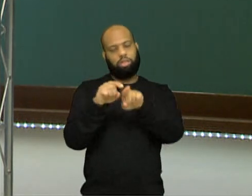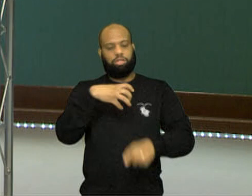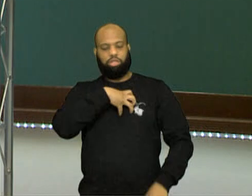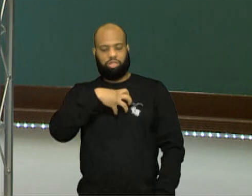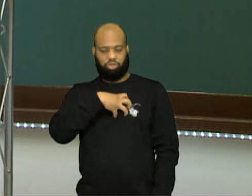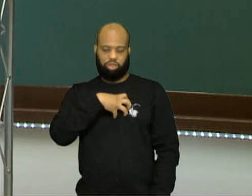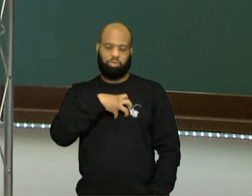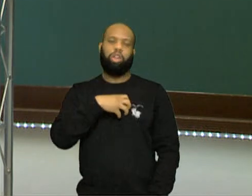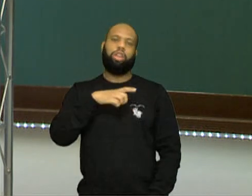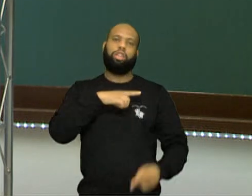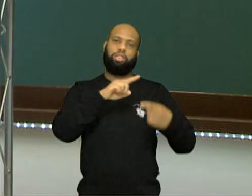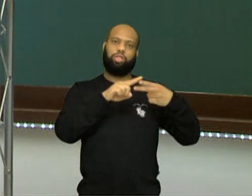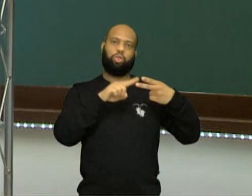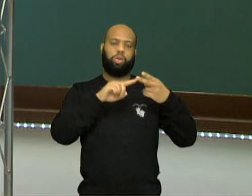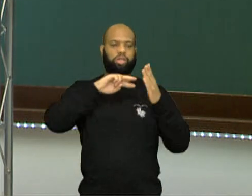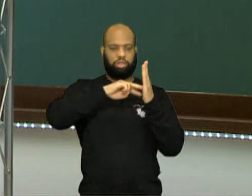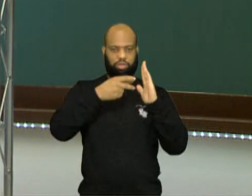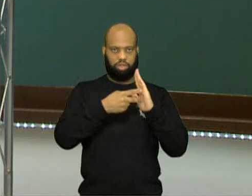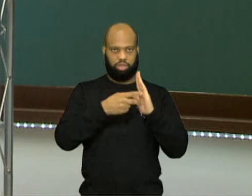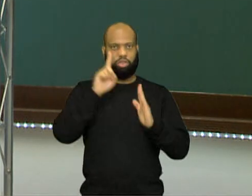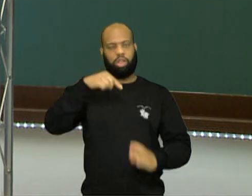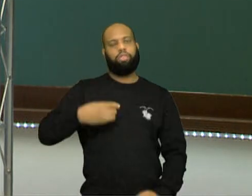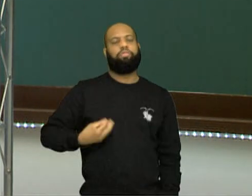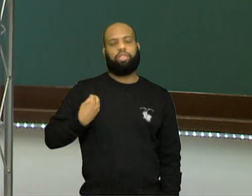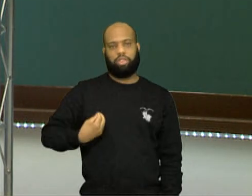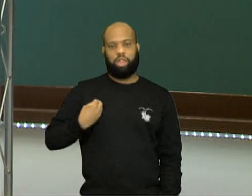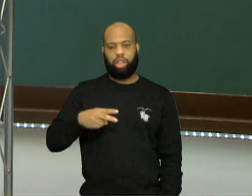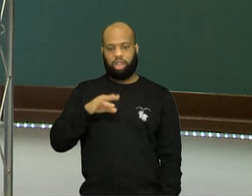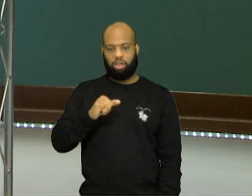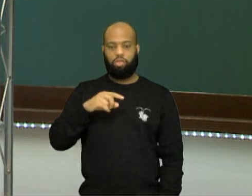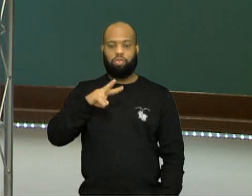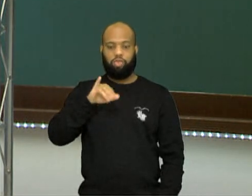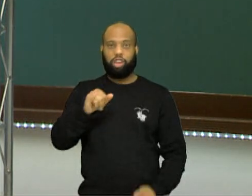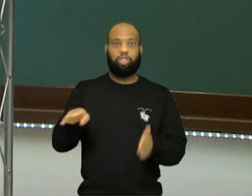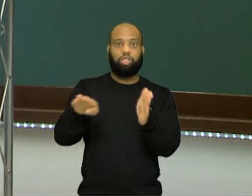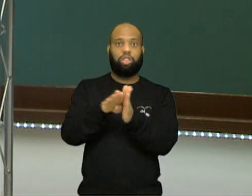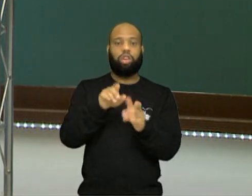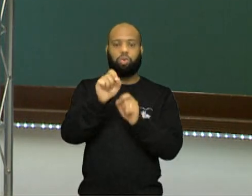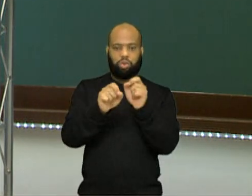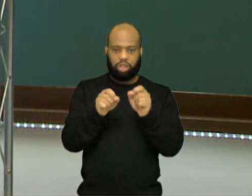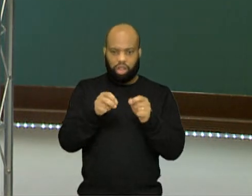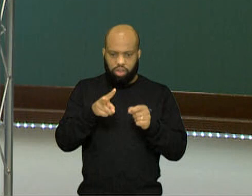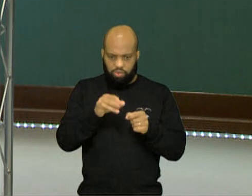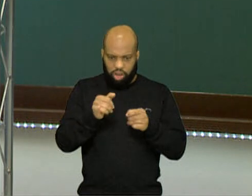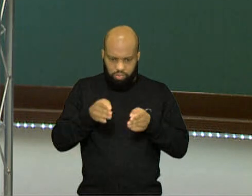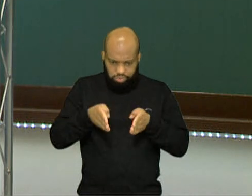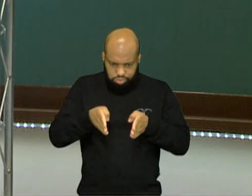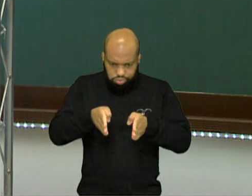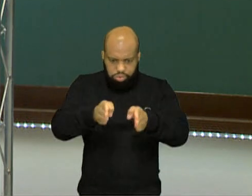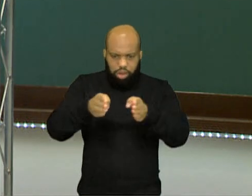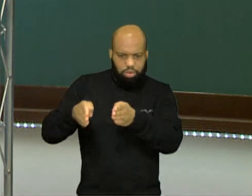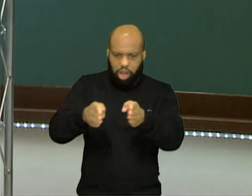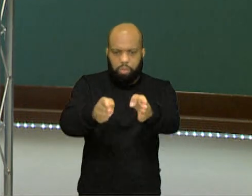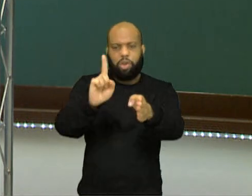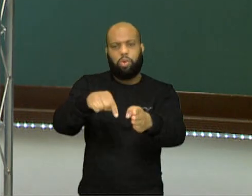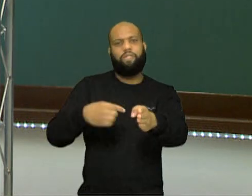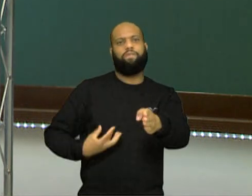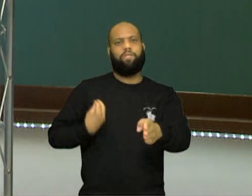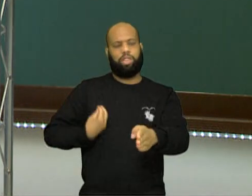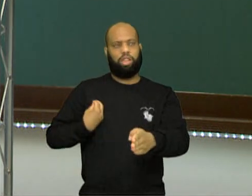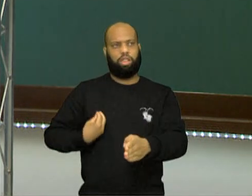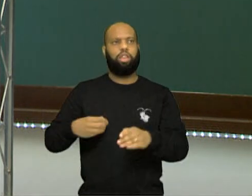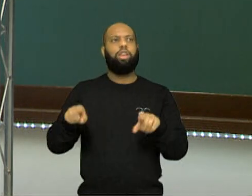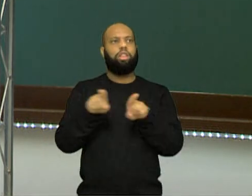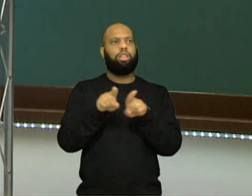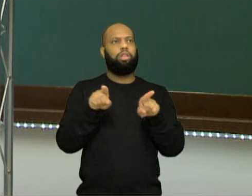vida. Então, a direção que eu vou, né? É a vida. Vou em direção à vida, como eu disse agora há pouco para vocês. Além disso, a linguagem não verbal,